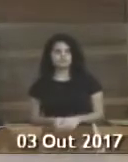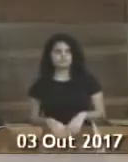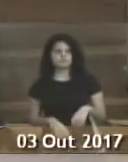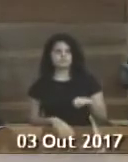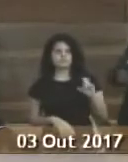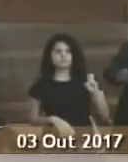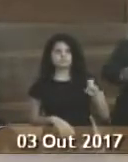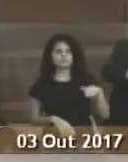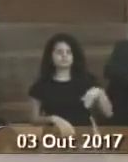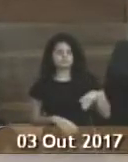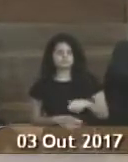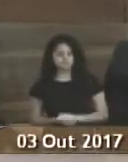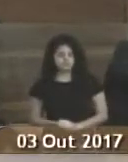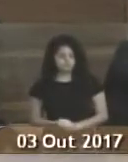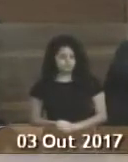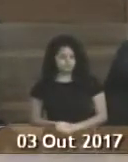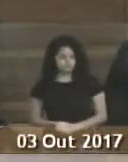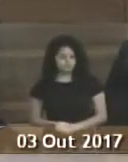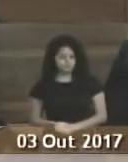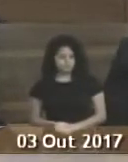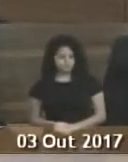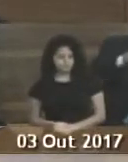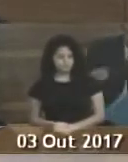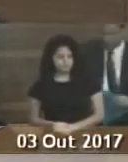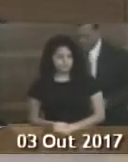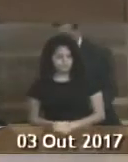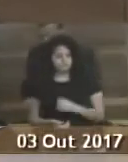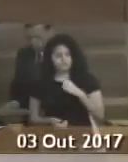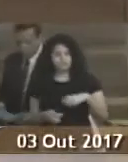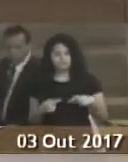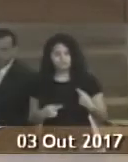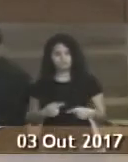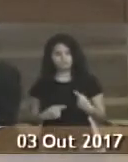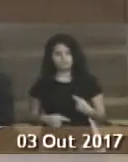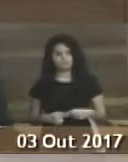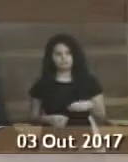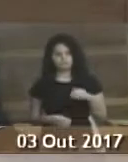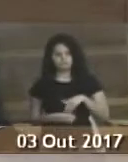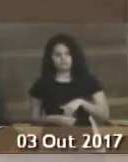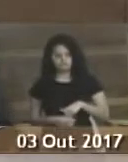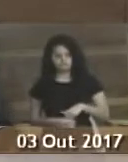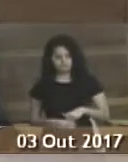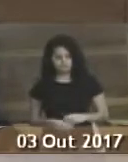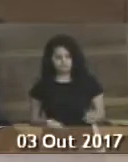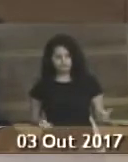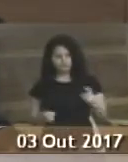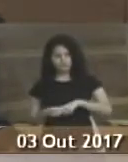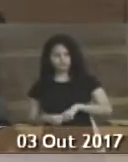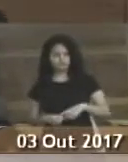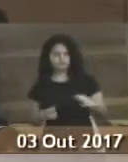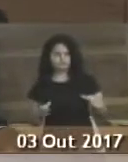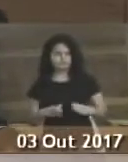para a elaboração dos pareceres, a serem votados pela ordem do dia. Retomada a sessão, o senhor presidente